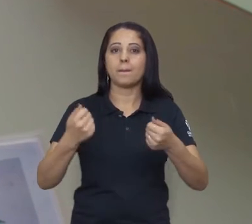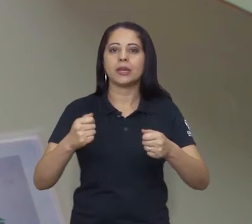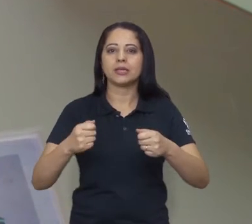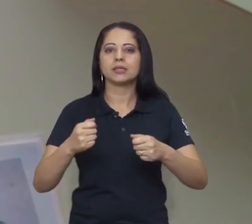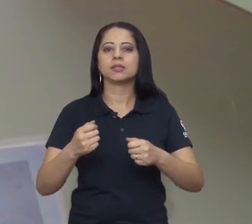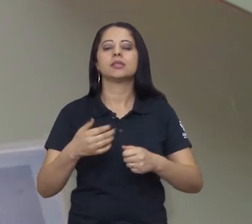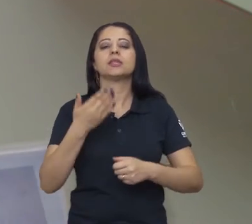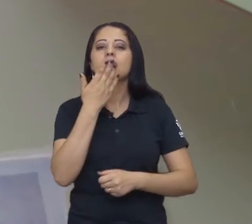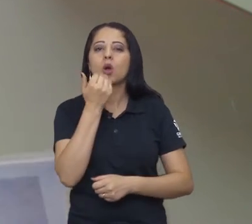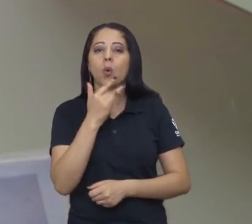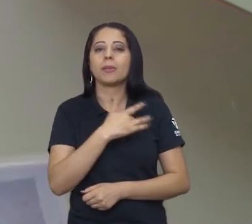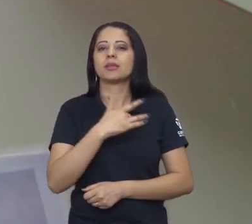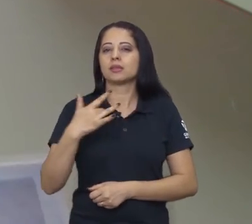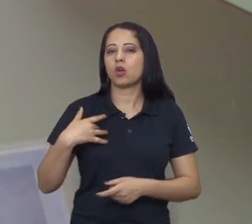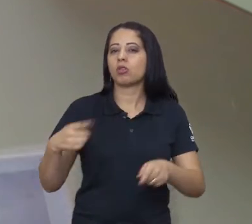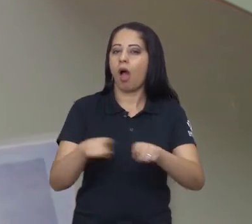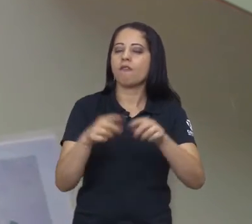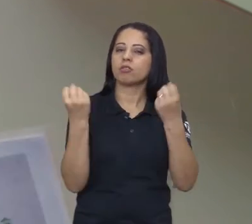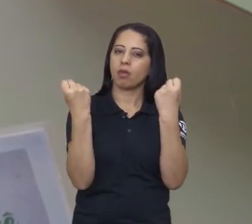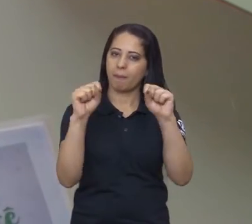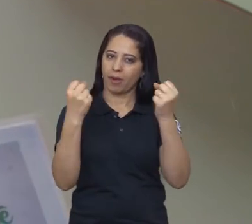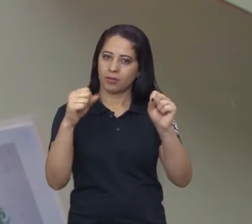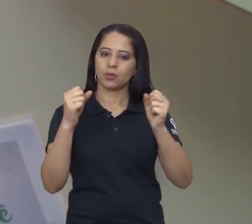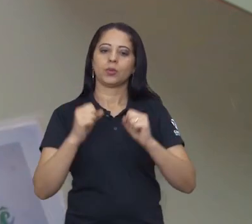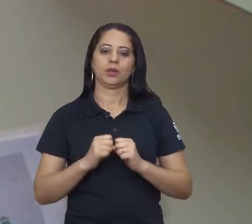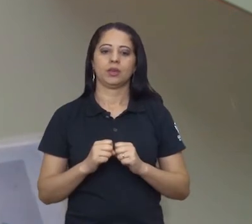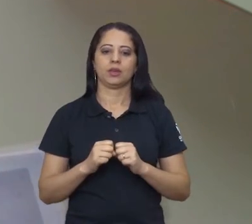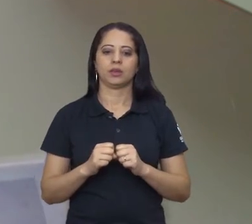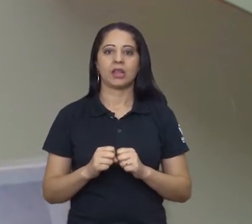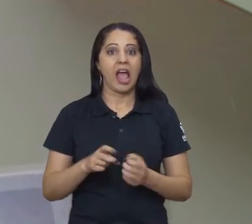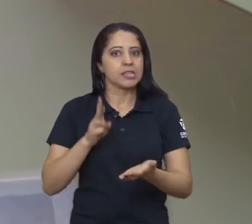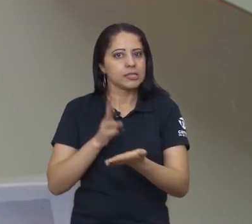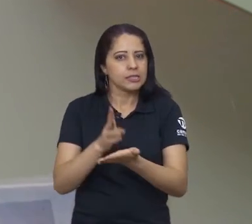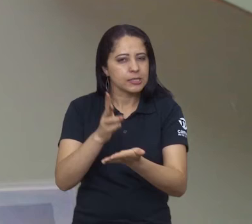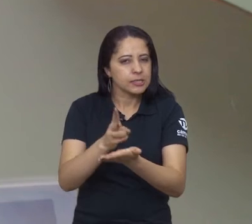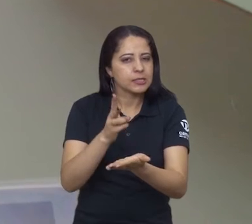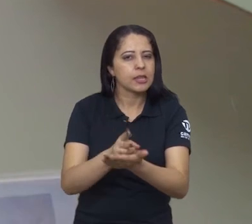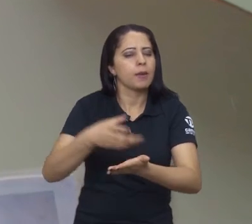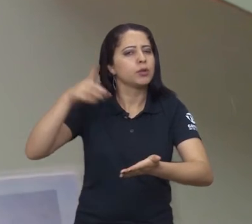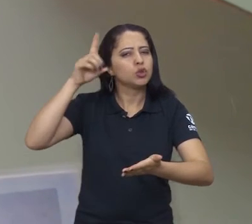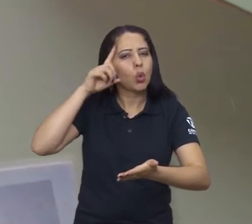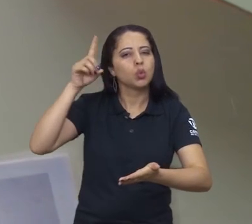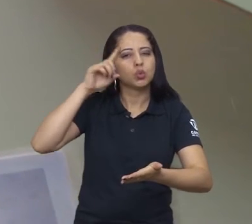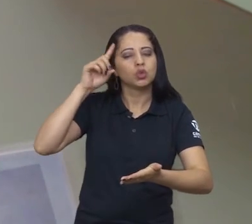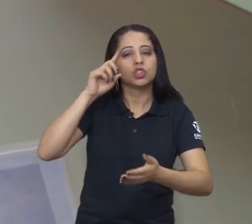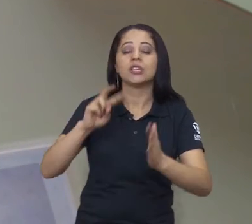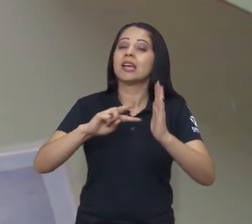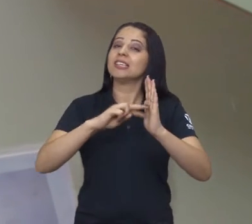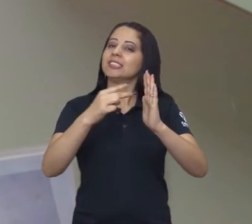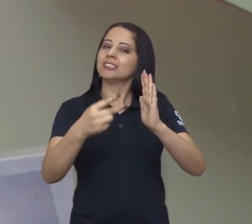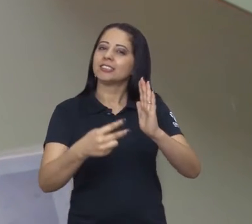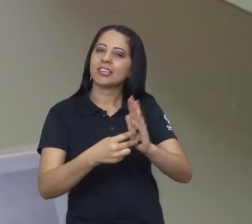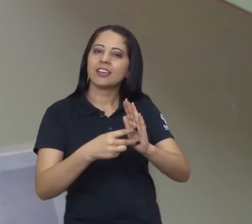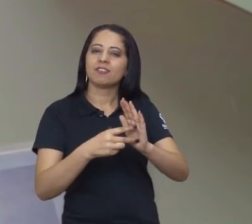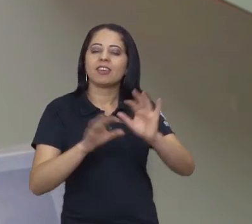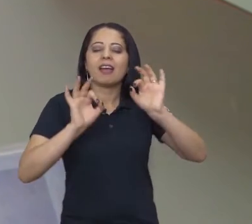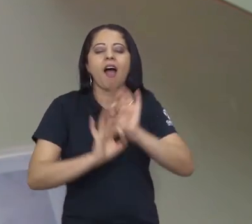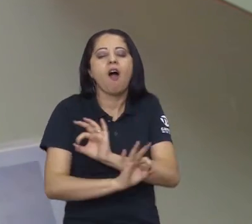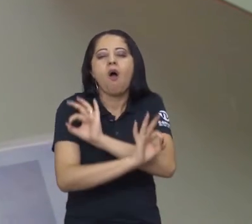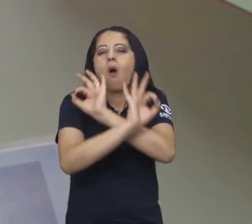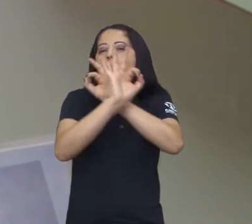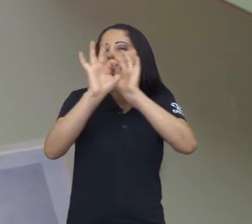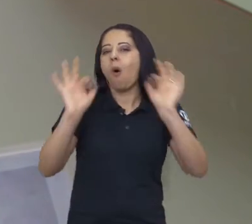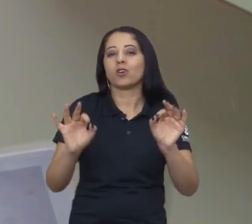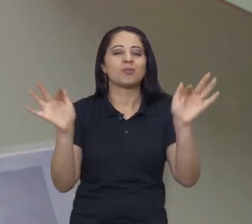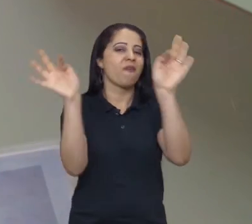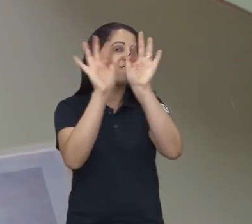saudável é e exercícios físicos né a gente não pode esquecer praticados de forma regular é uma das maneiras mais eficazes